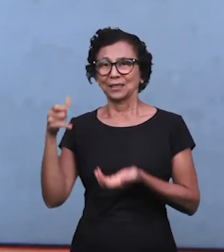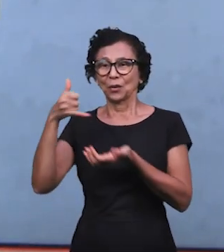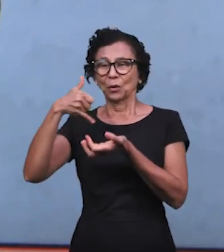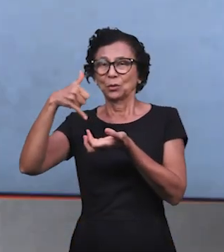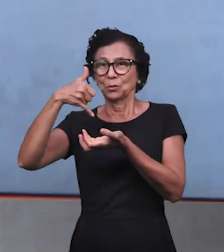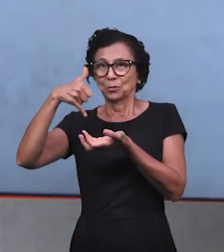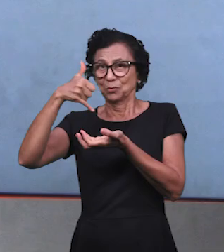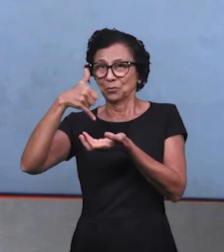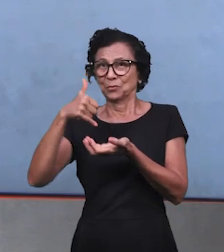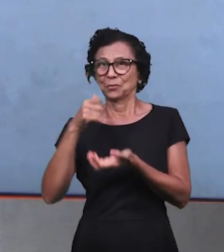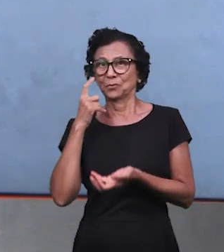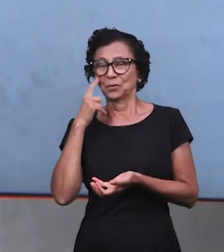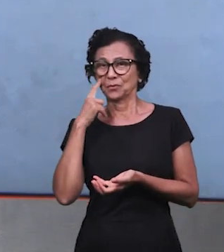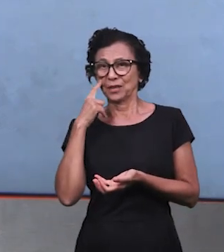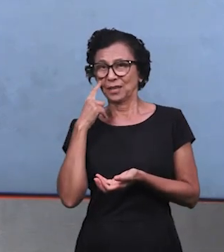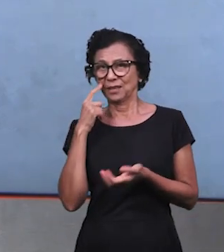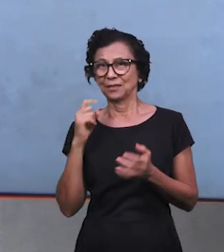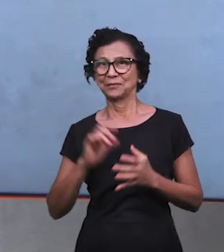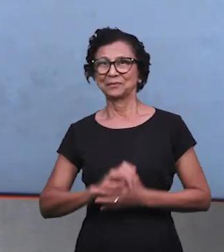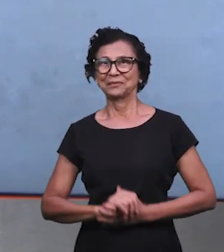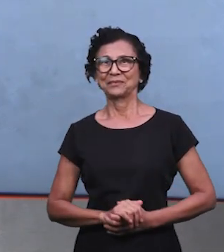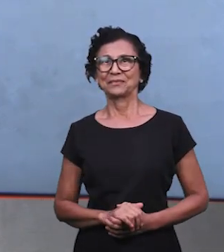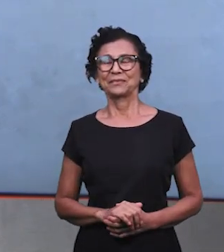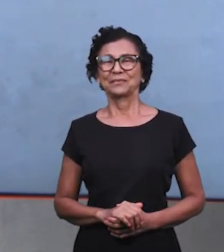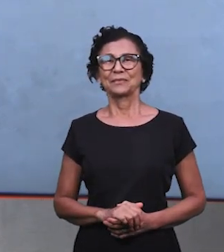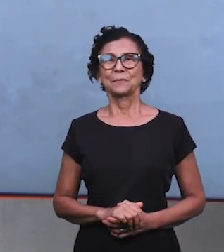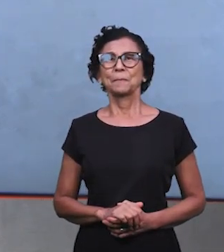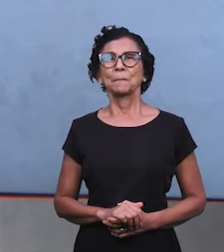certo. Olha lá, Cecília, se não der certo, hein?